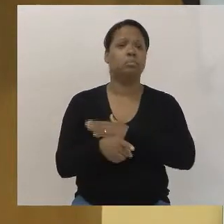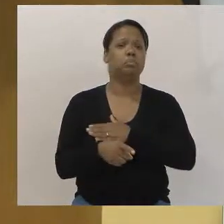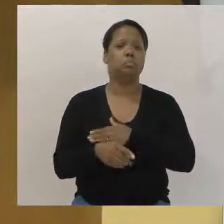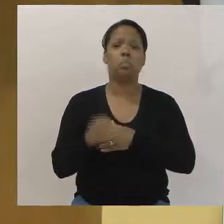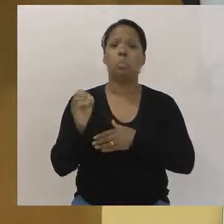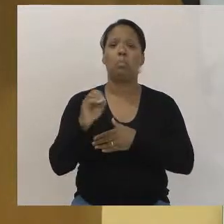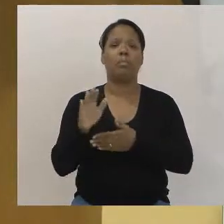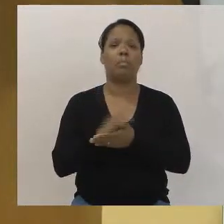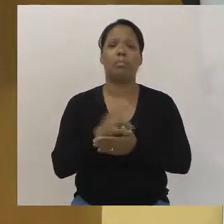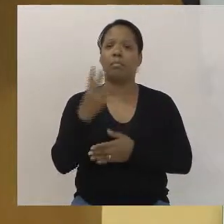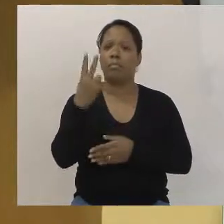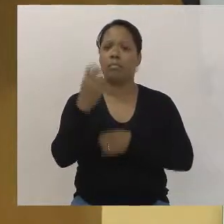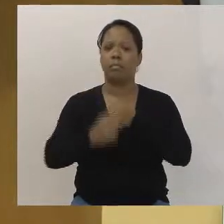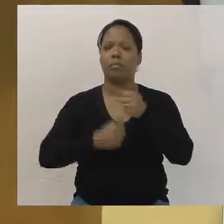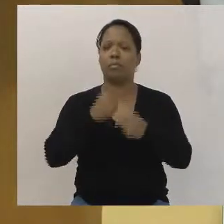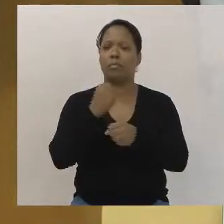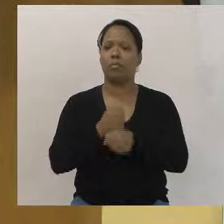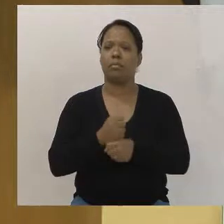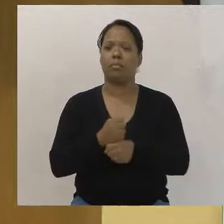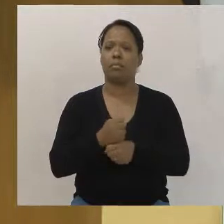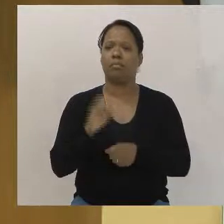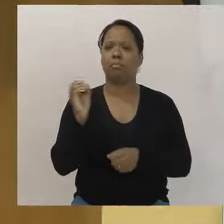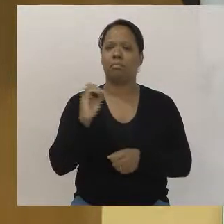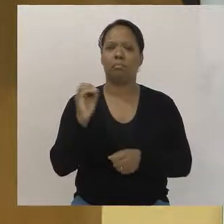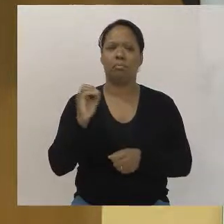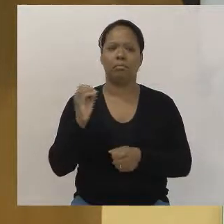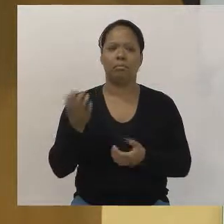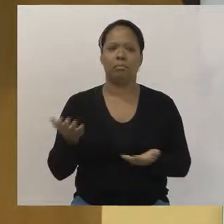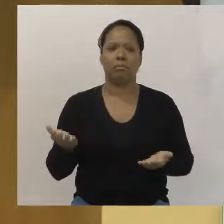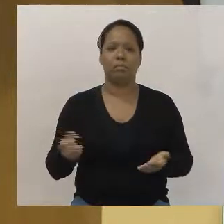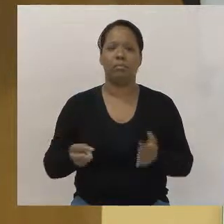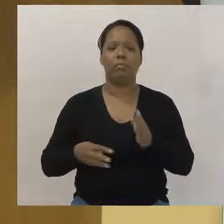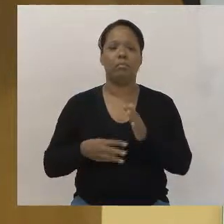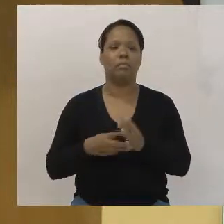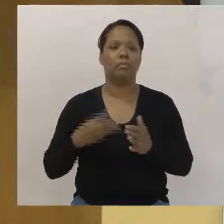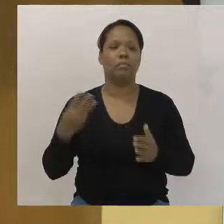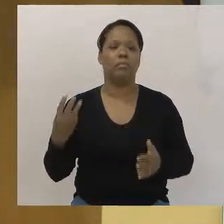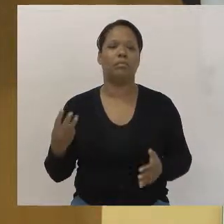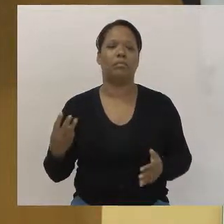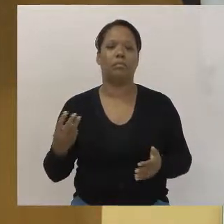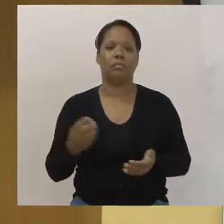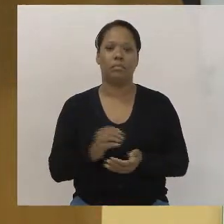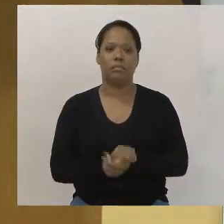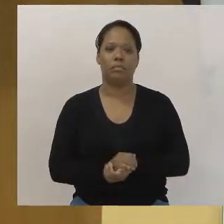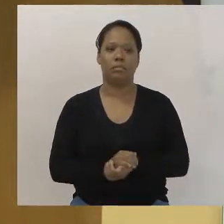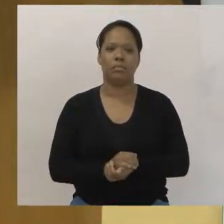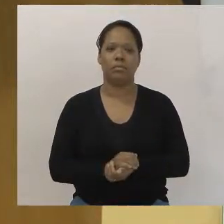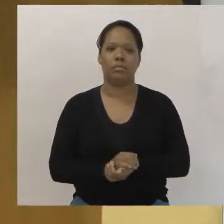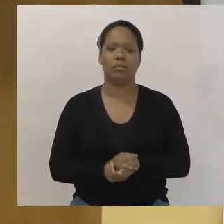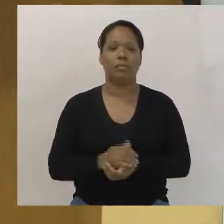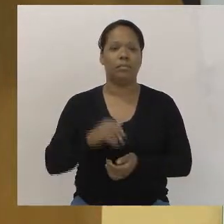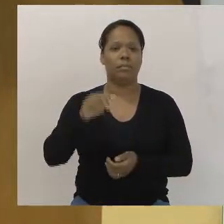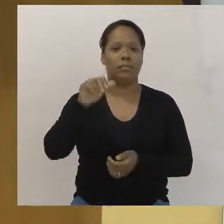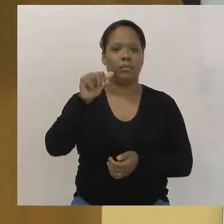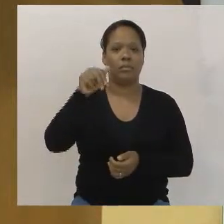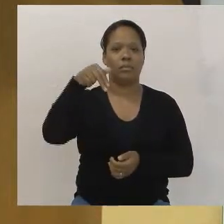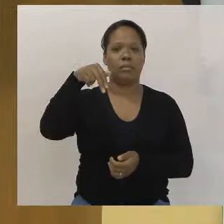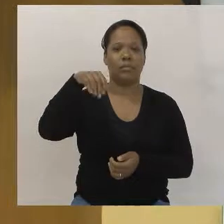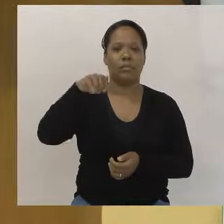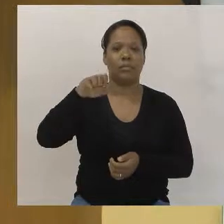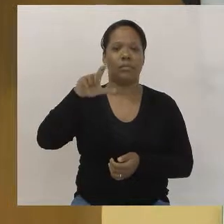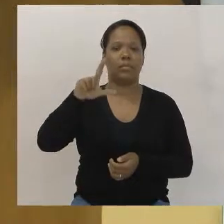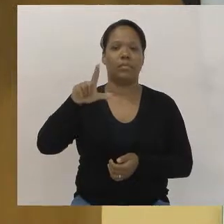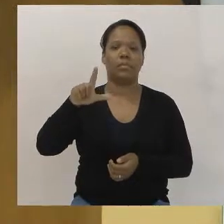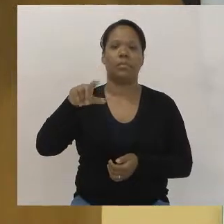que não se fez e dois anos e meio de governo o terceiro anel viário major